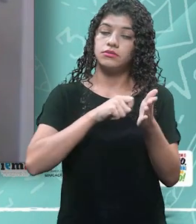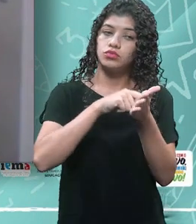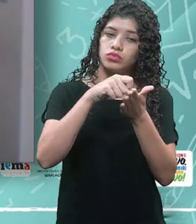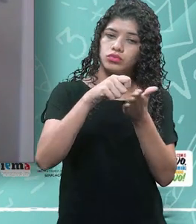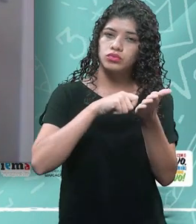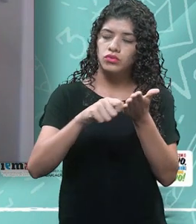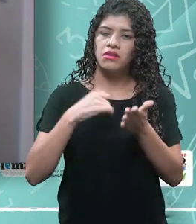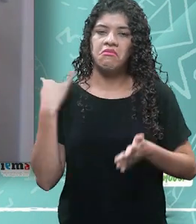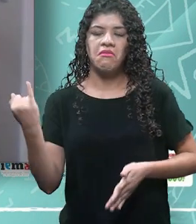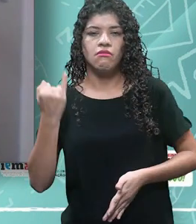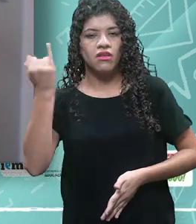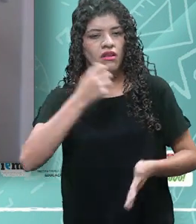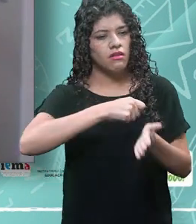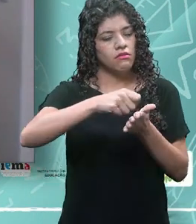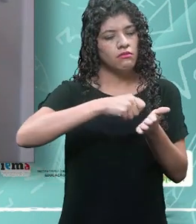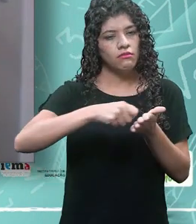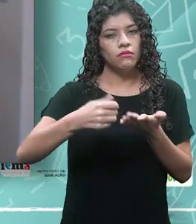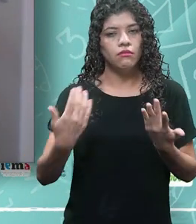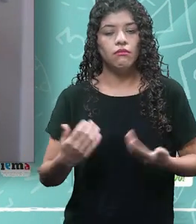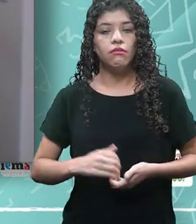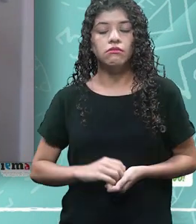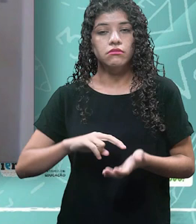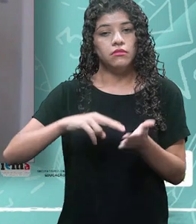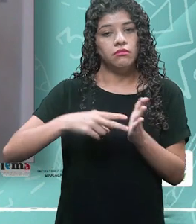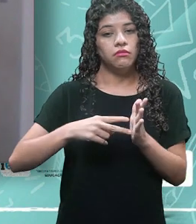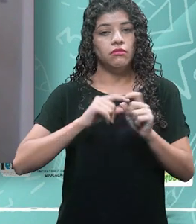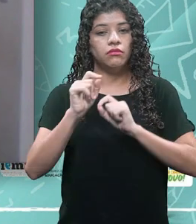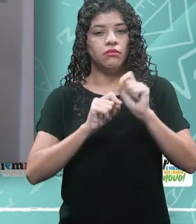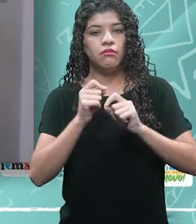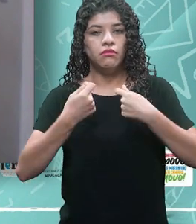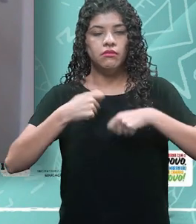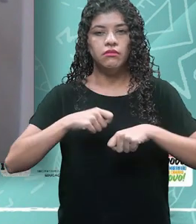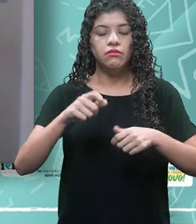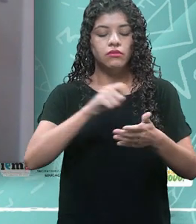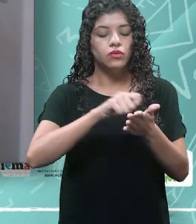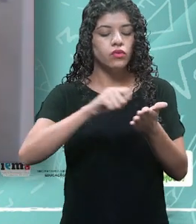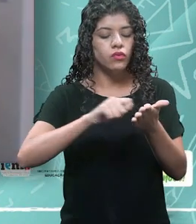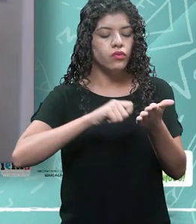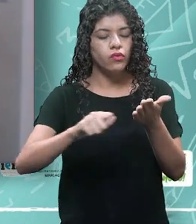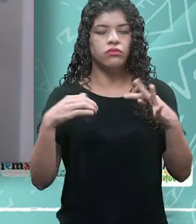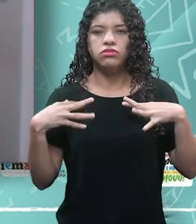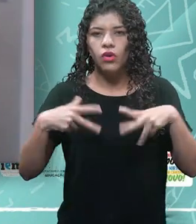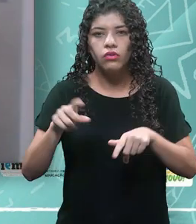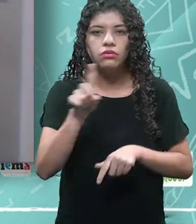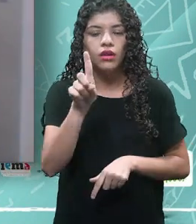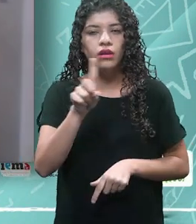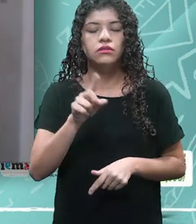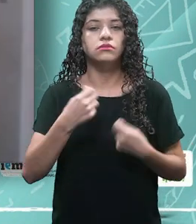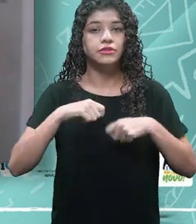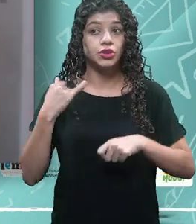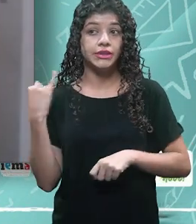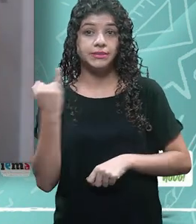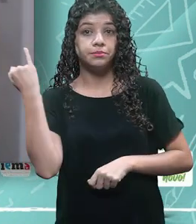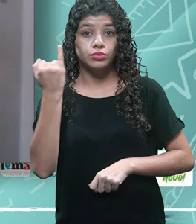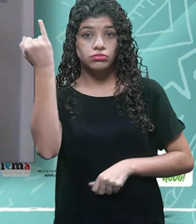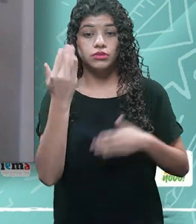importantes o que você achar relevante você vai riscando não significa que você tenha que riscar o texto todo não é isso tá bom é